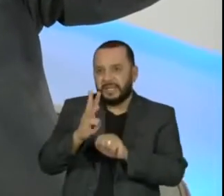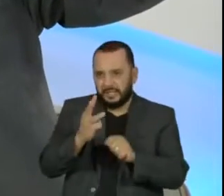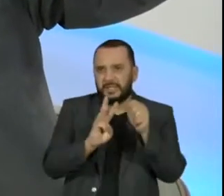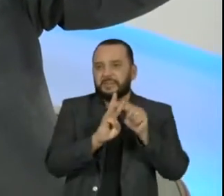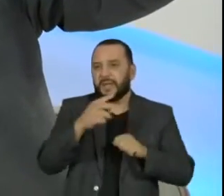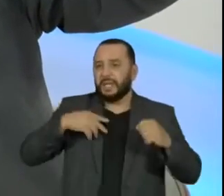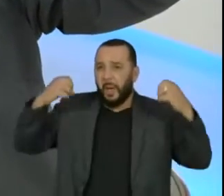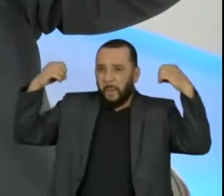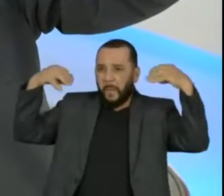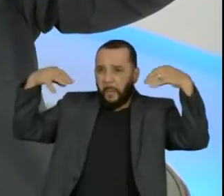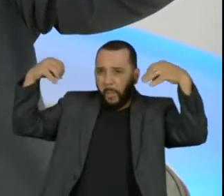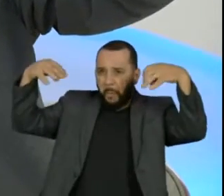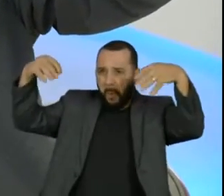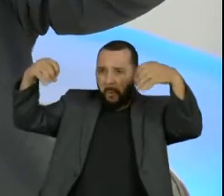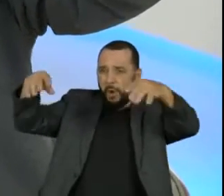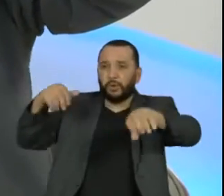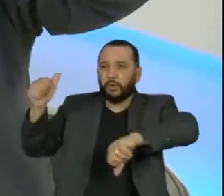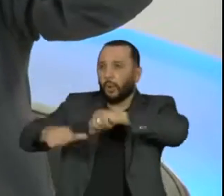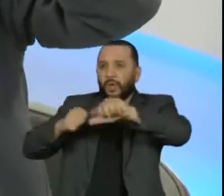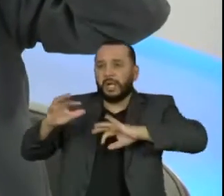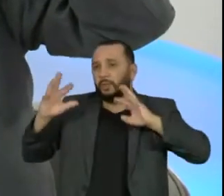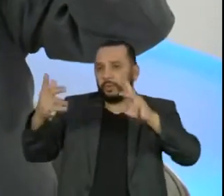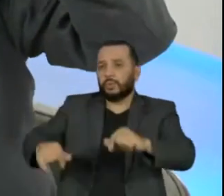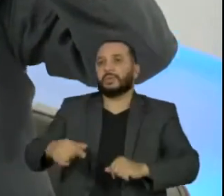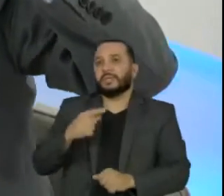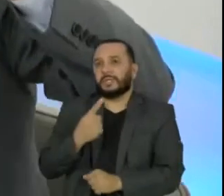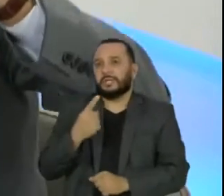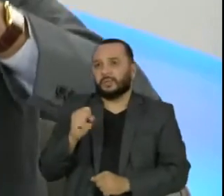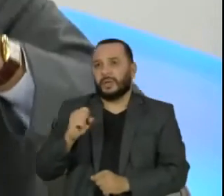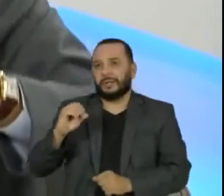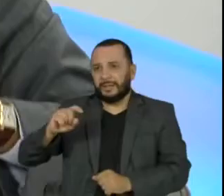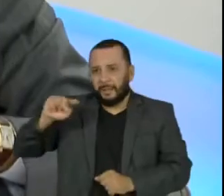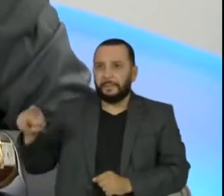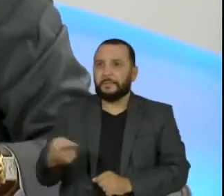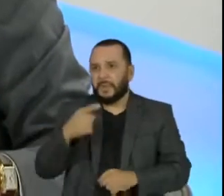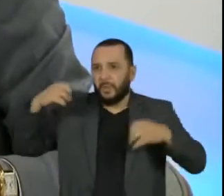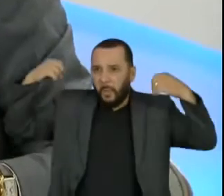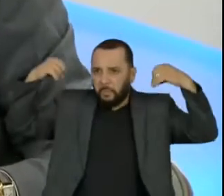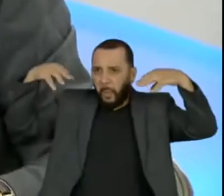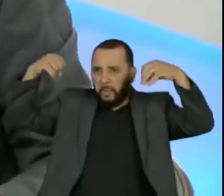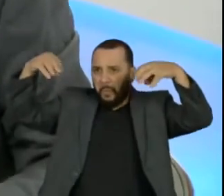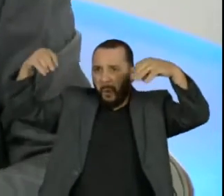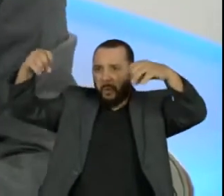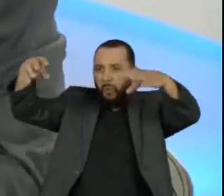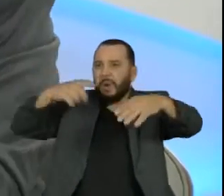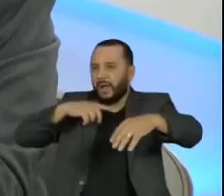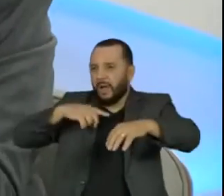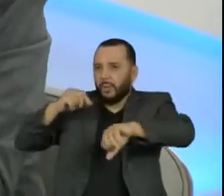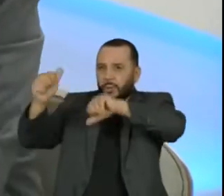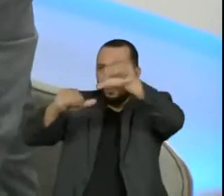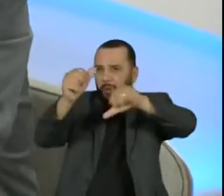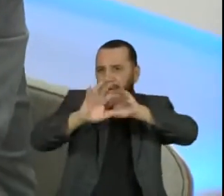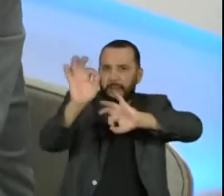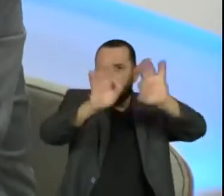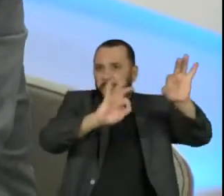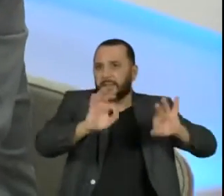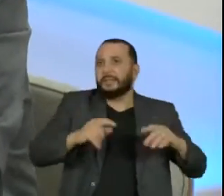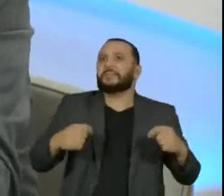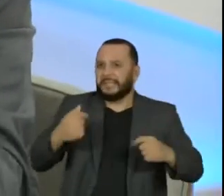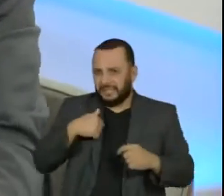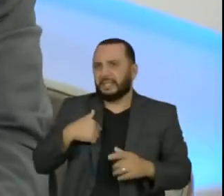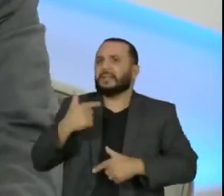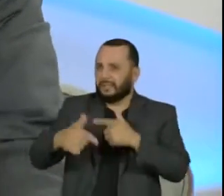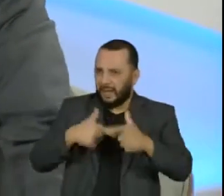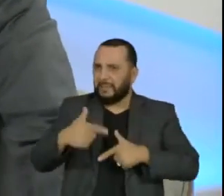Belo Horizonte, 180 mil lâmpadas foram trocadas na cidade. Então, você tem que entregar alguma coisa para